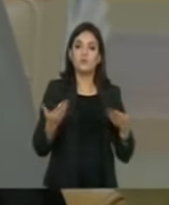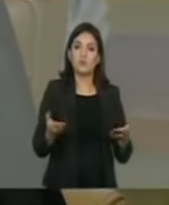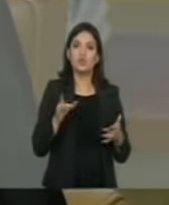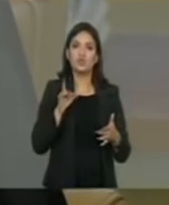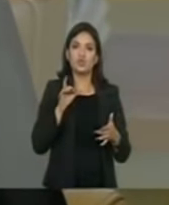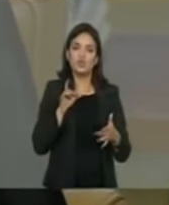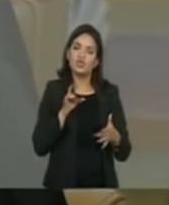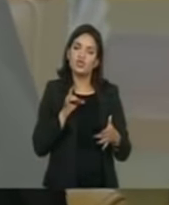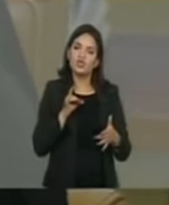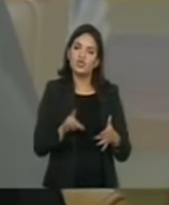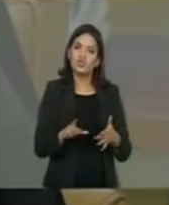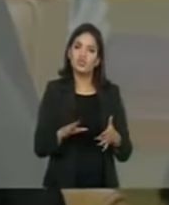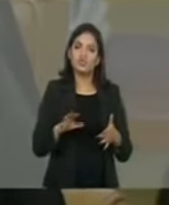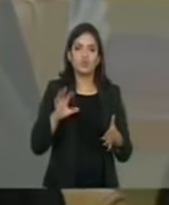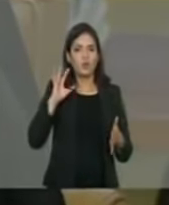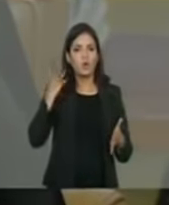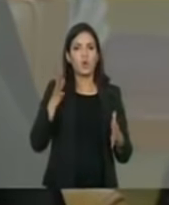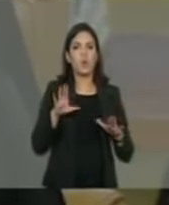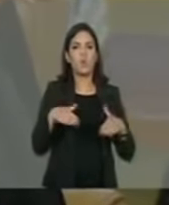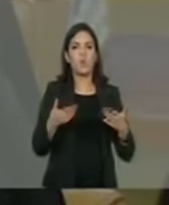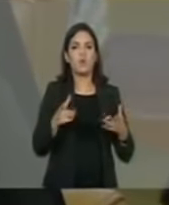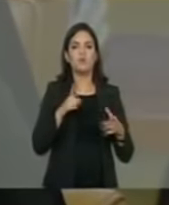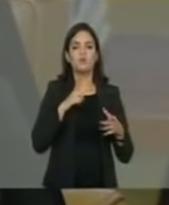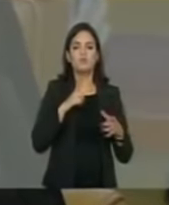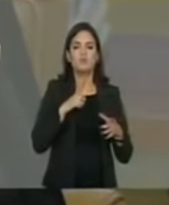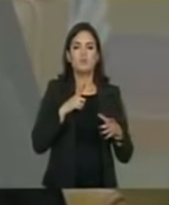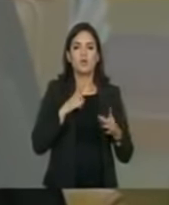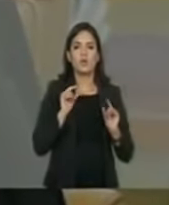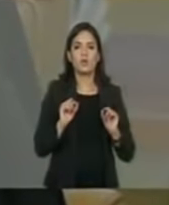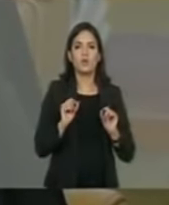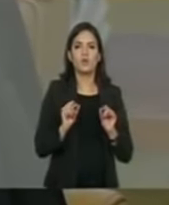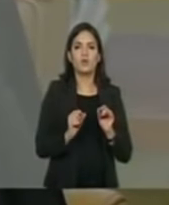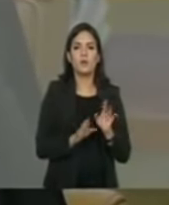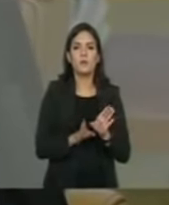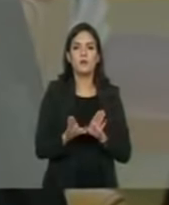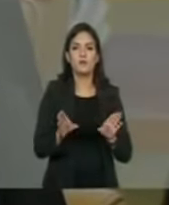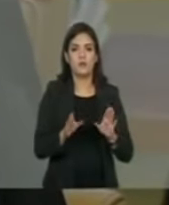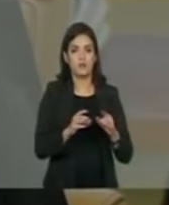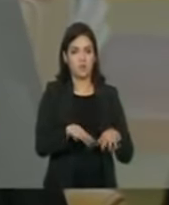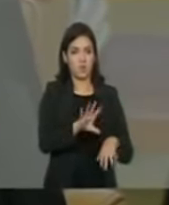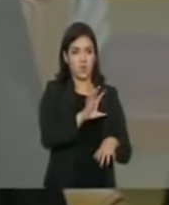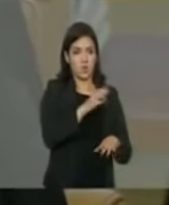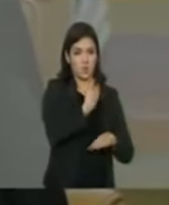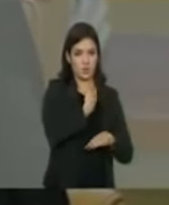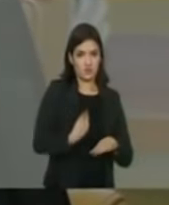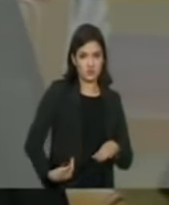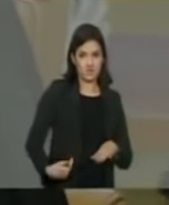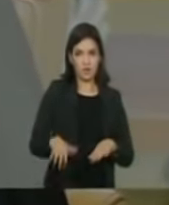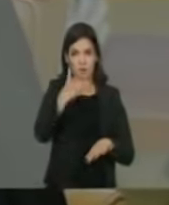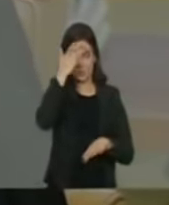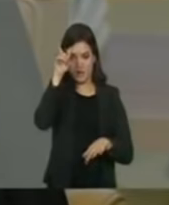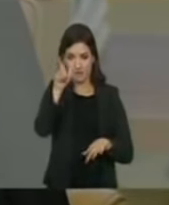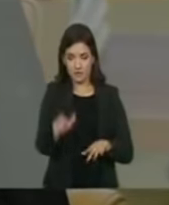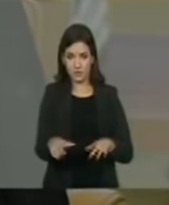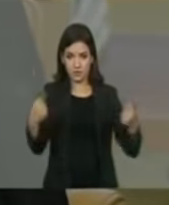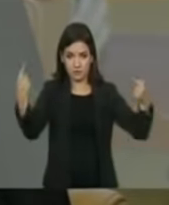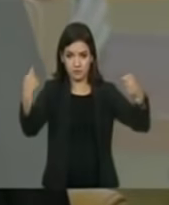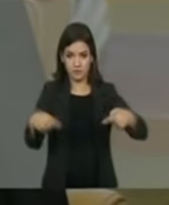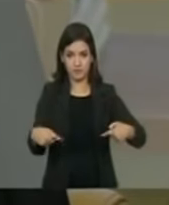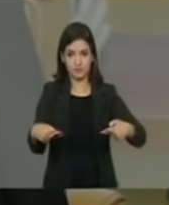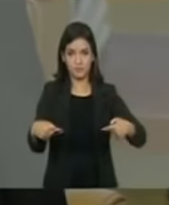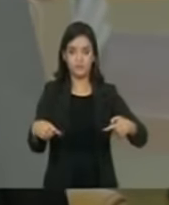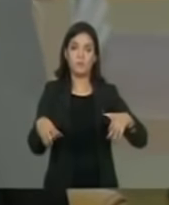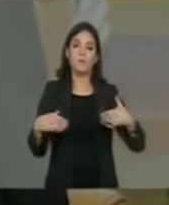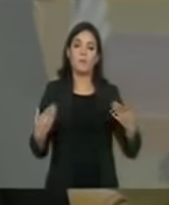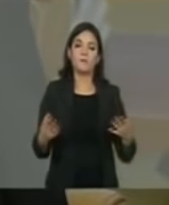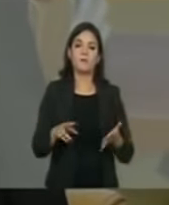estabelece são de polaridade conflitante entre o estado de um lado e um indivíduo de ouro isso